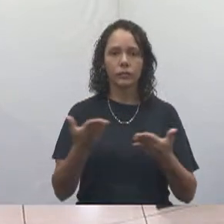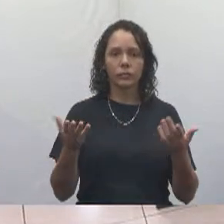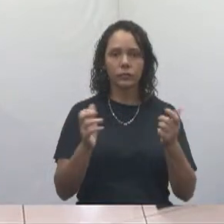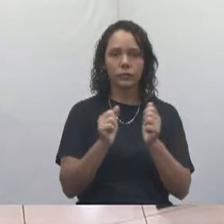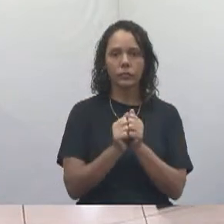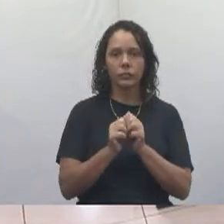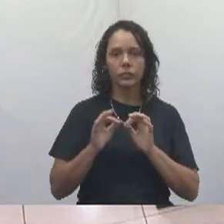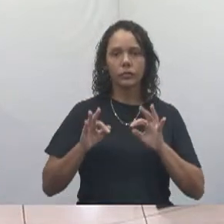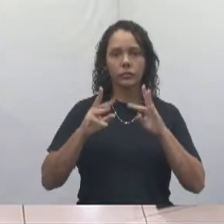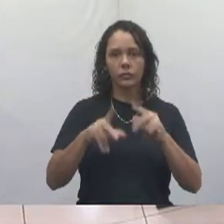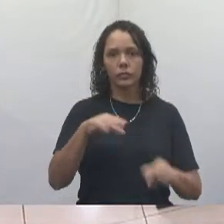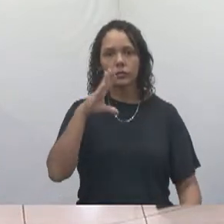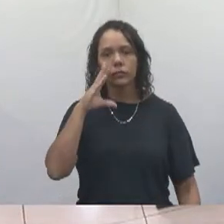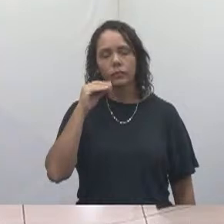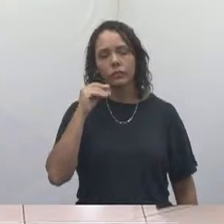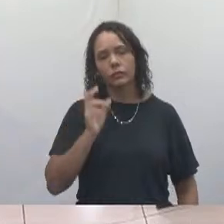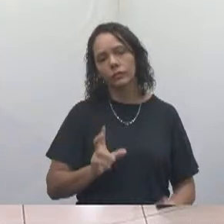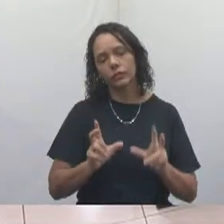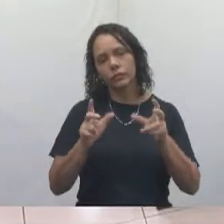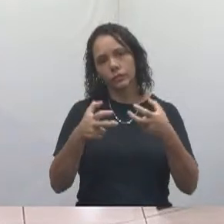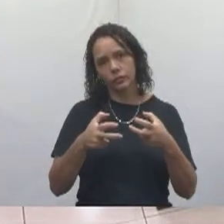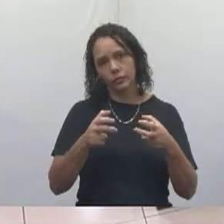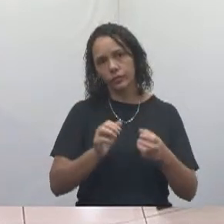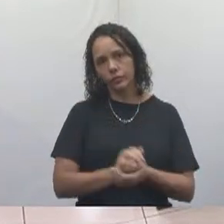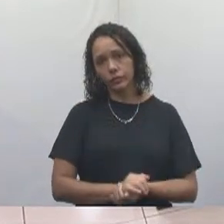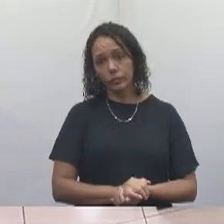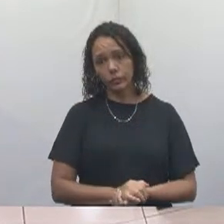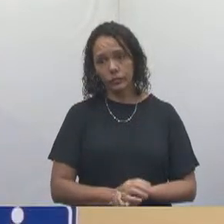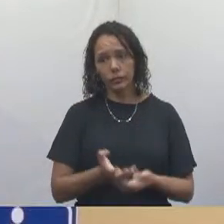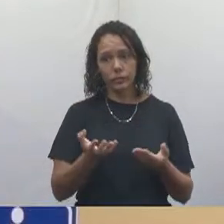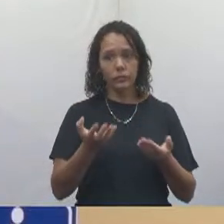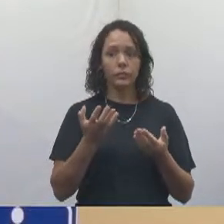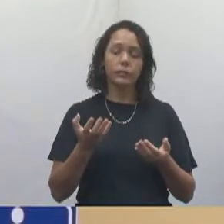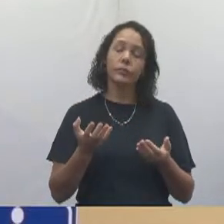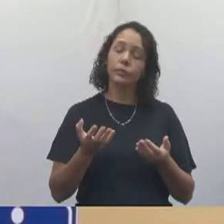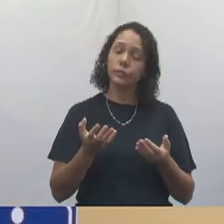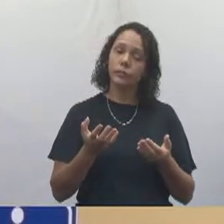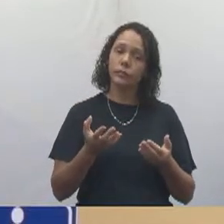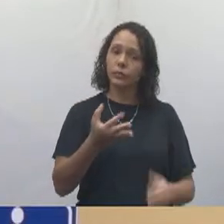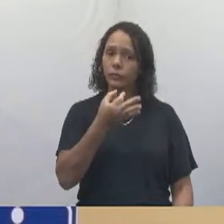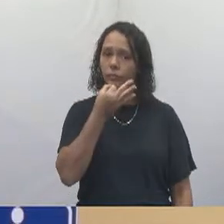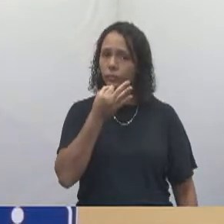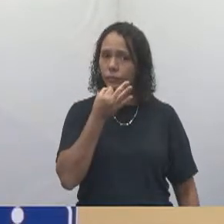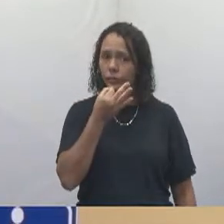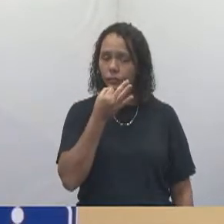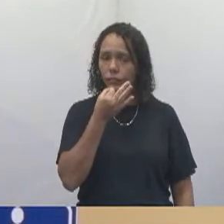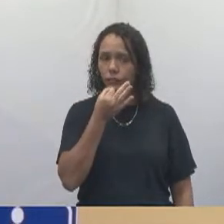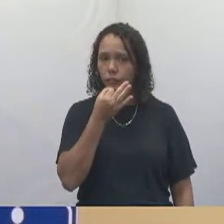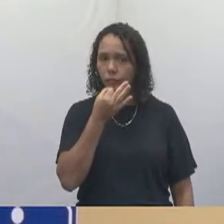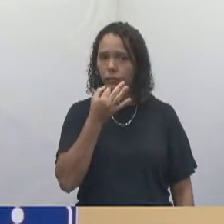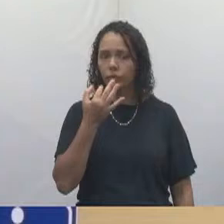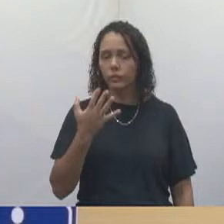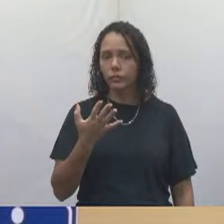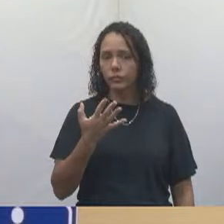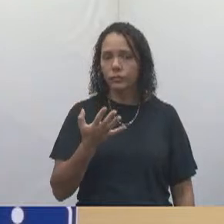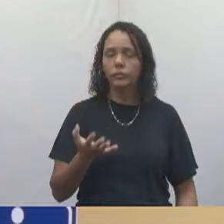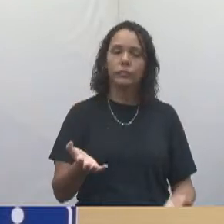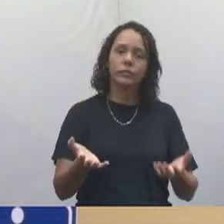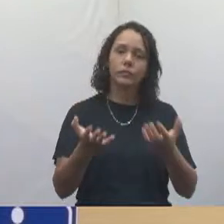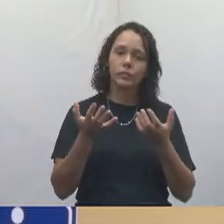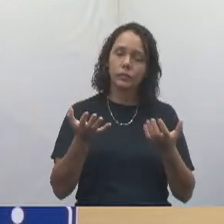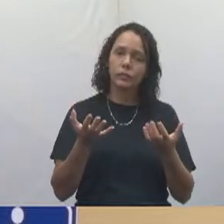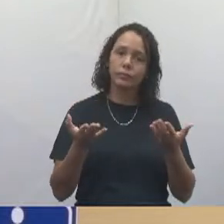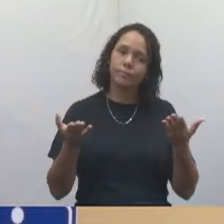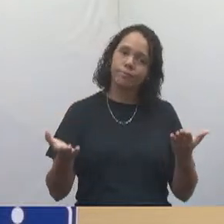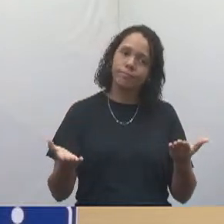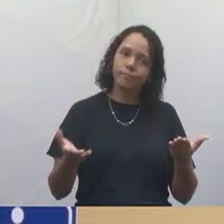todos os funcionários da casa. Eu quero fazer algumas considerações, gostaria muito até que o